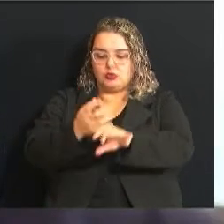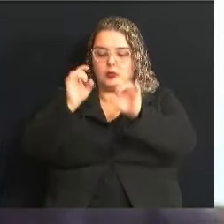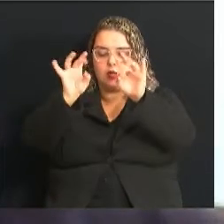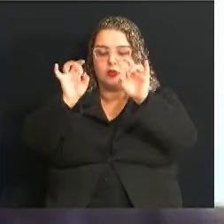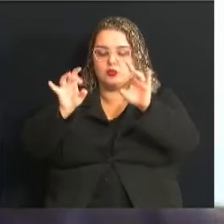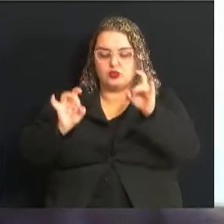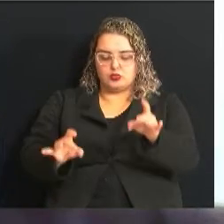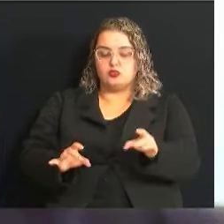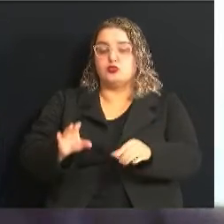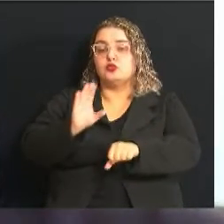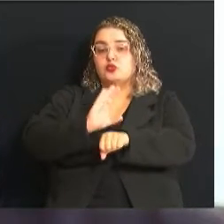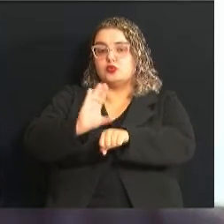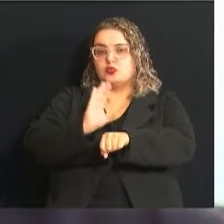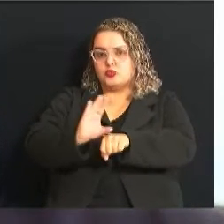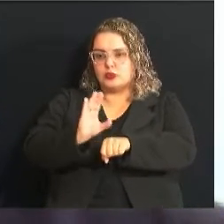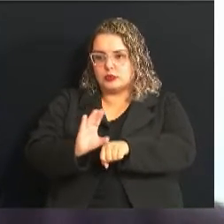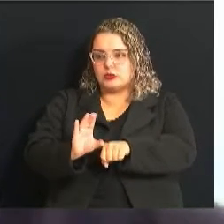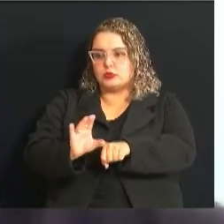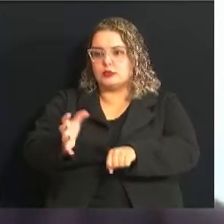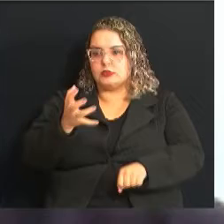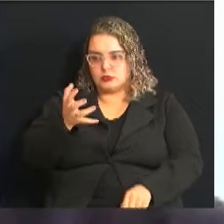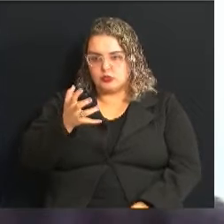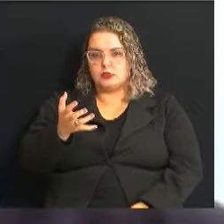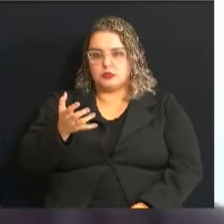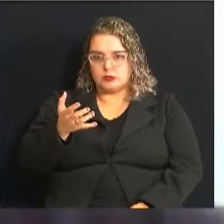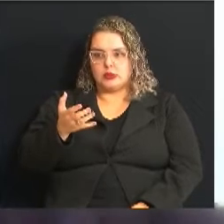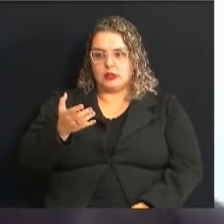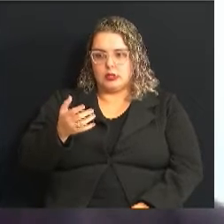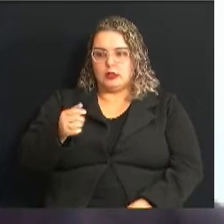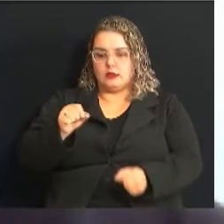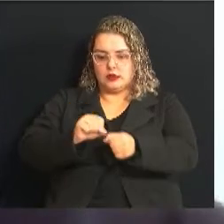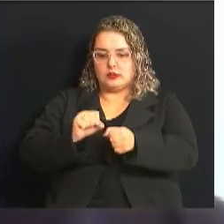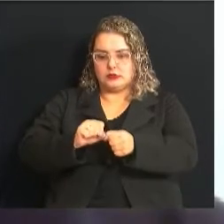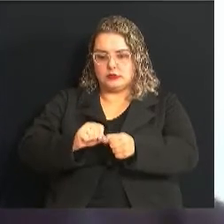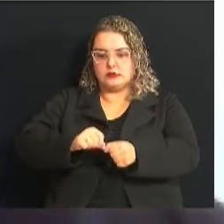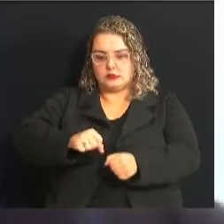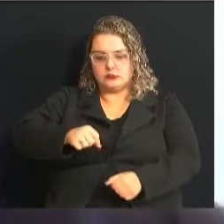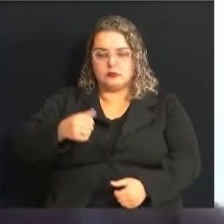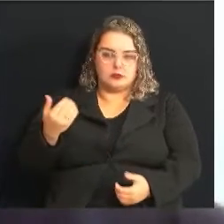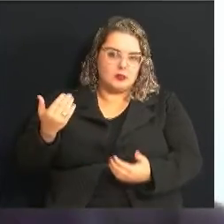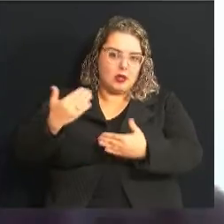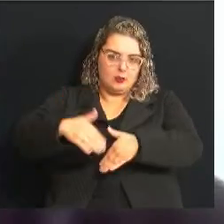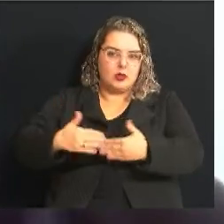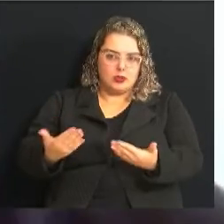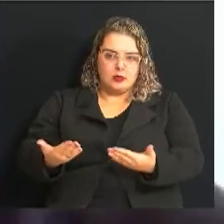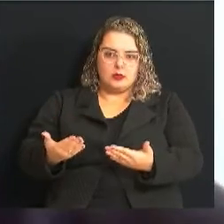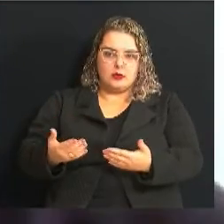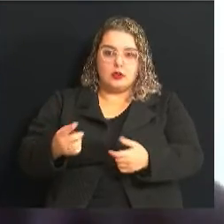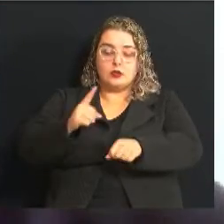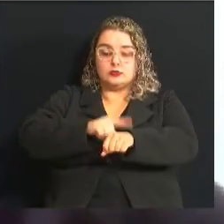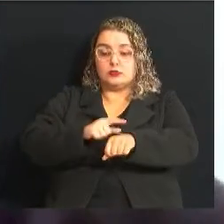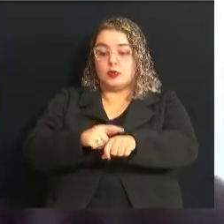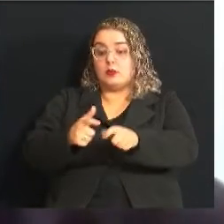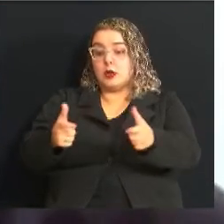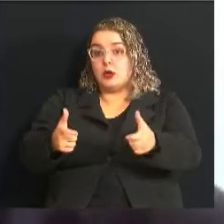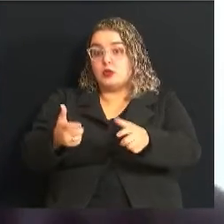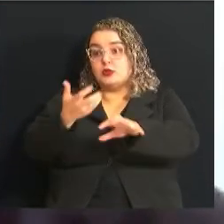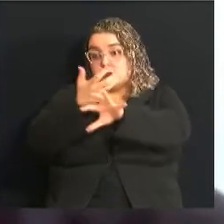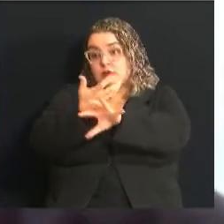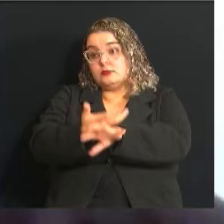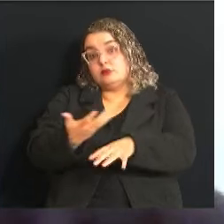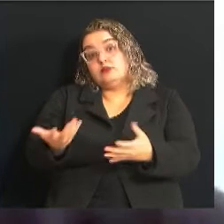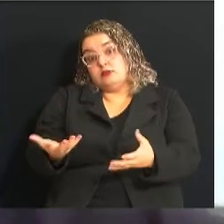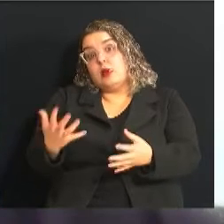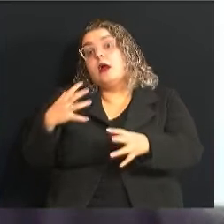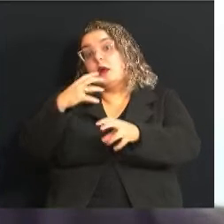curso que ele vai prestar, para que ele possa dedicar um tempo maior sobre essas disciplinas. Afinal, a pontuação,